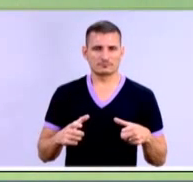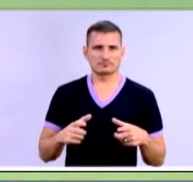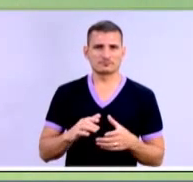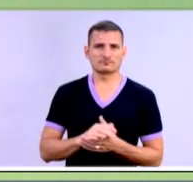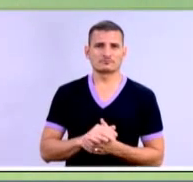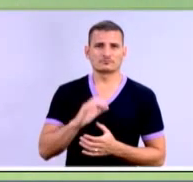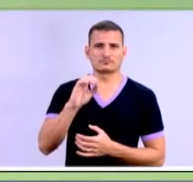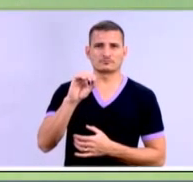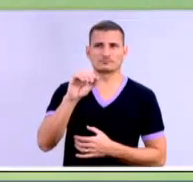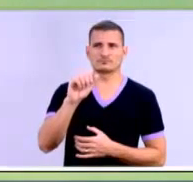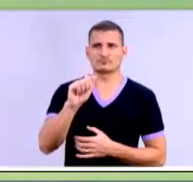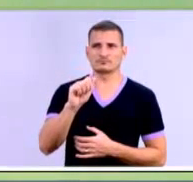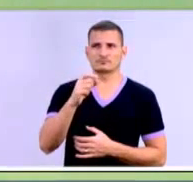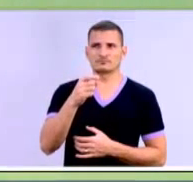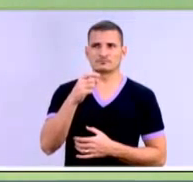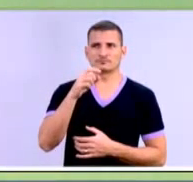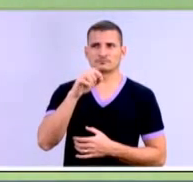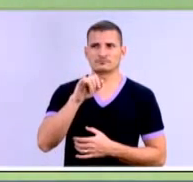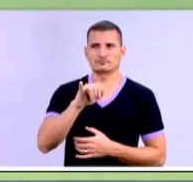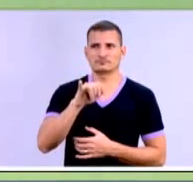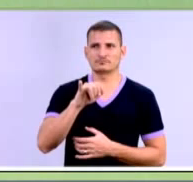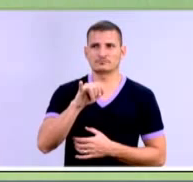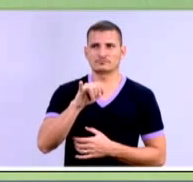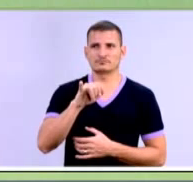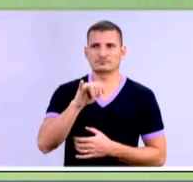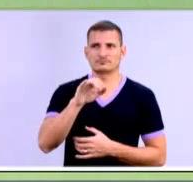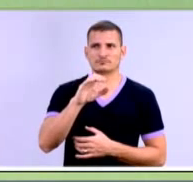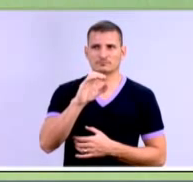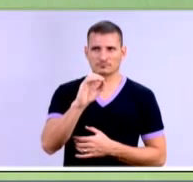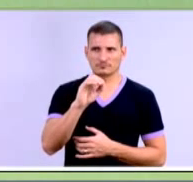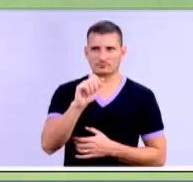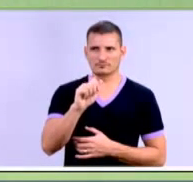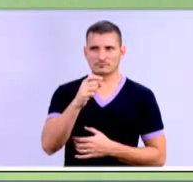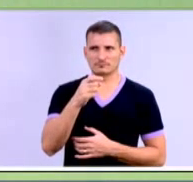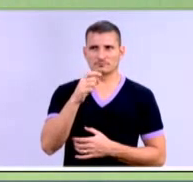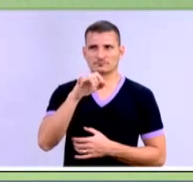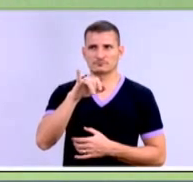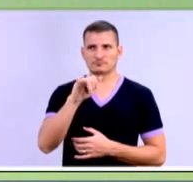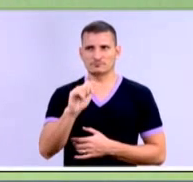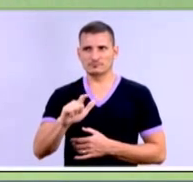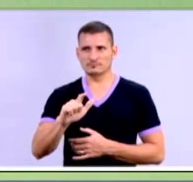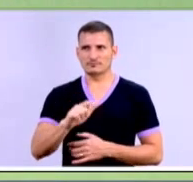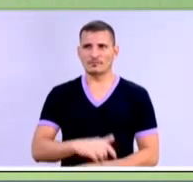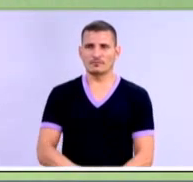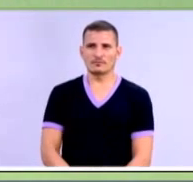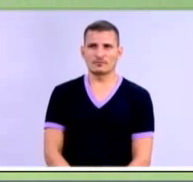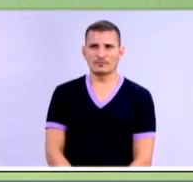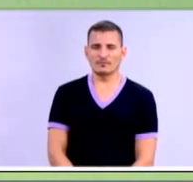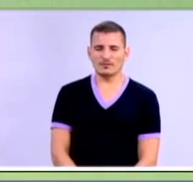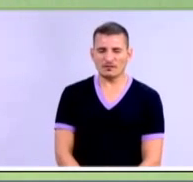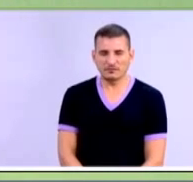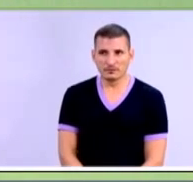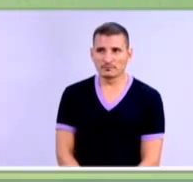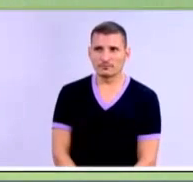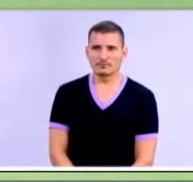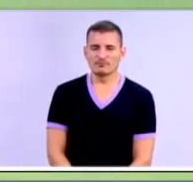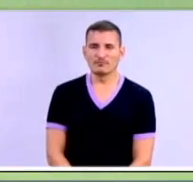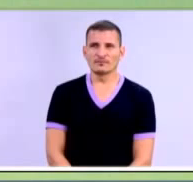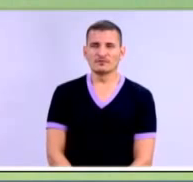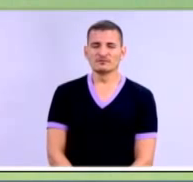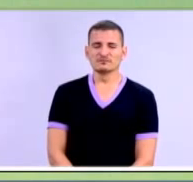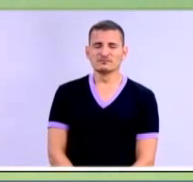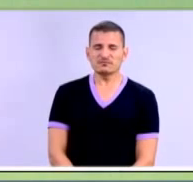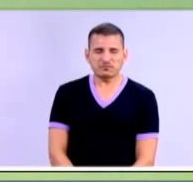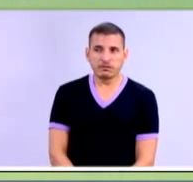atingir até taxas de até 10 megabits. Essa assertiva é verdadeira, né? Ela chegava até